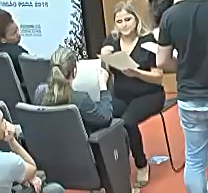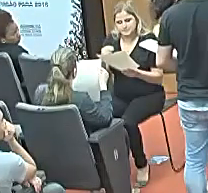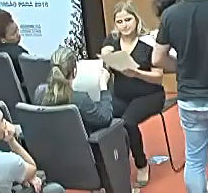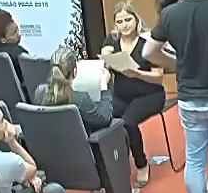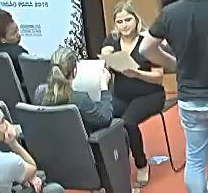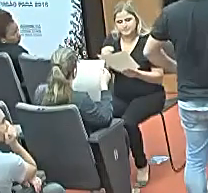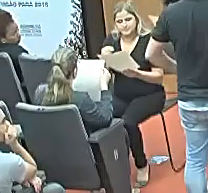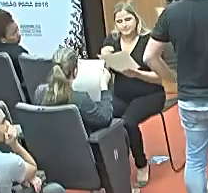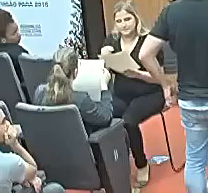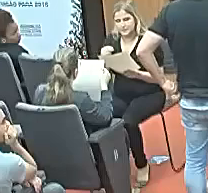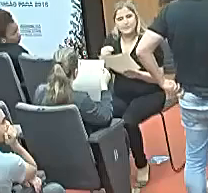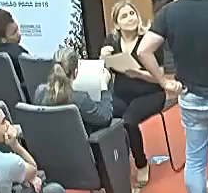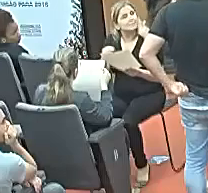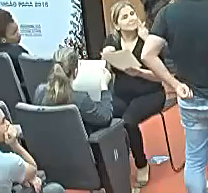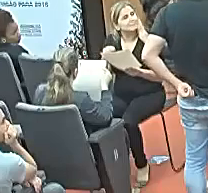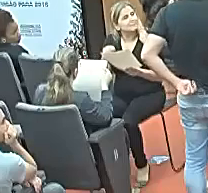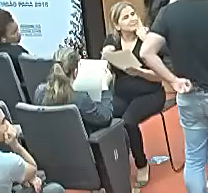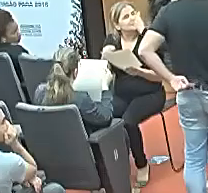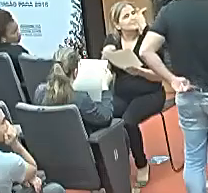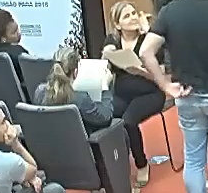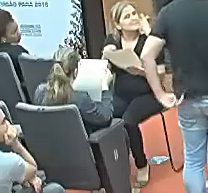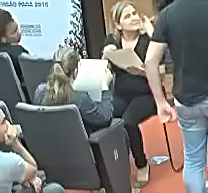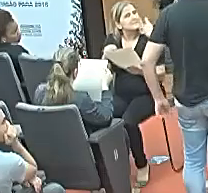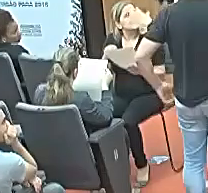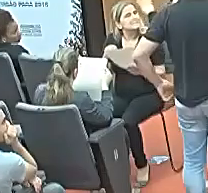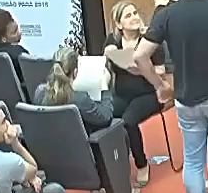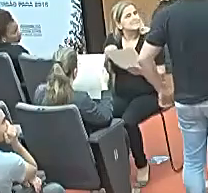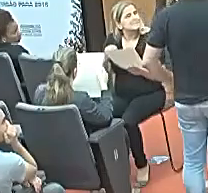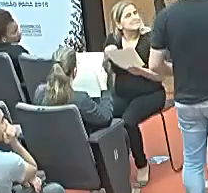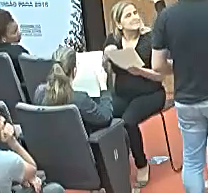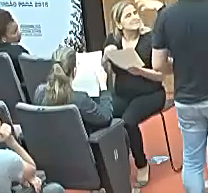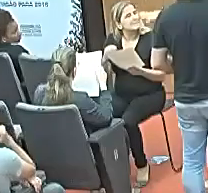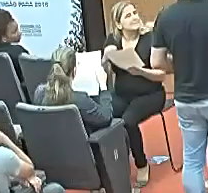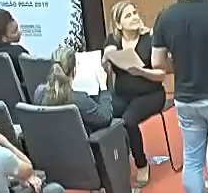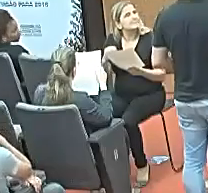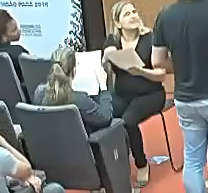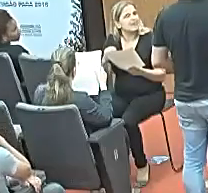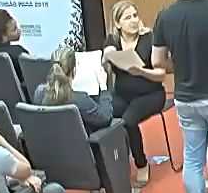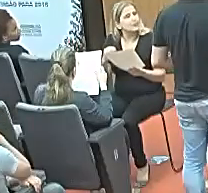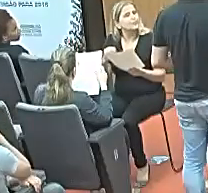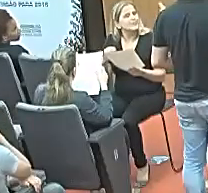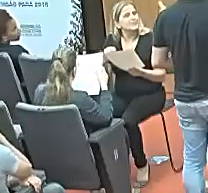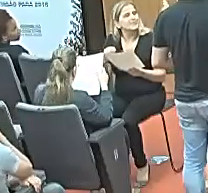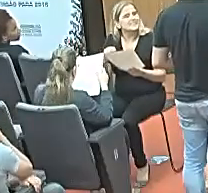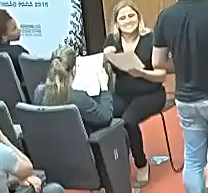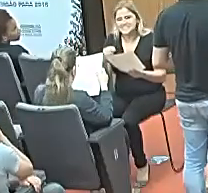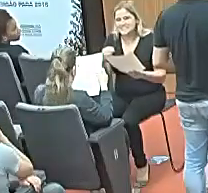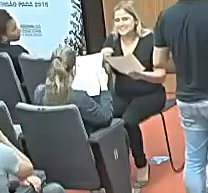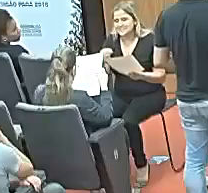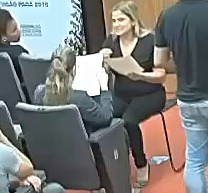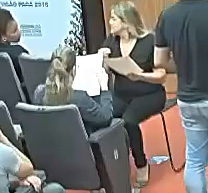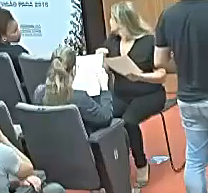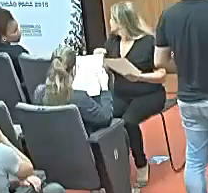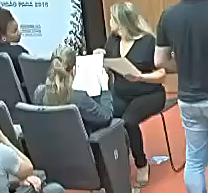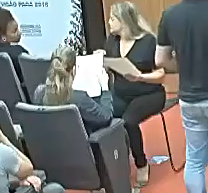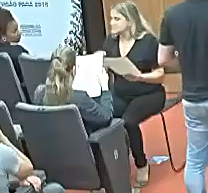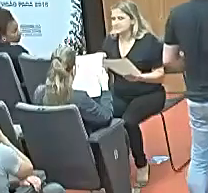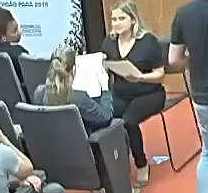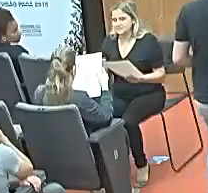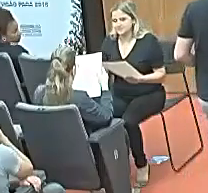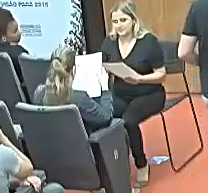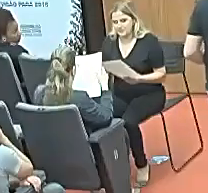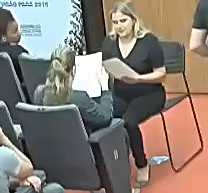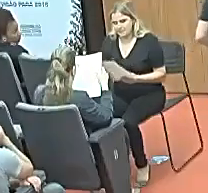boa tarde a todos e todas boa tarde gostaria de convidar